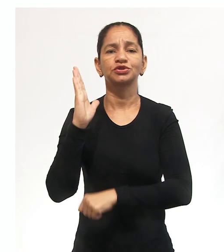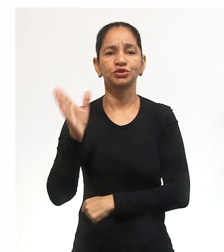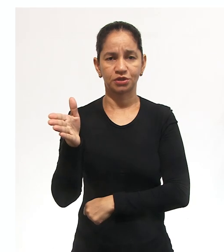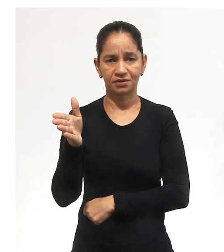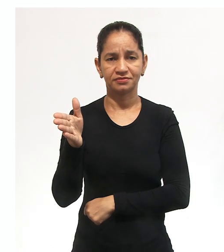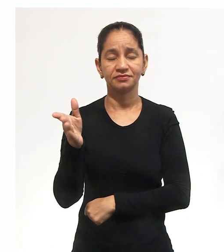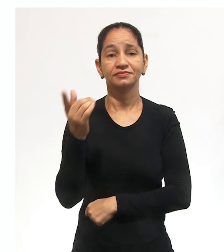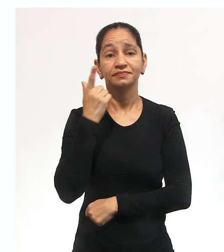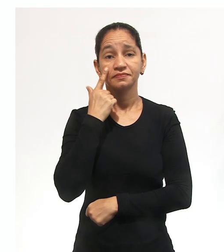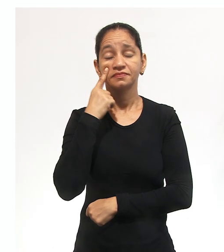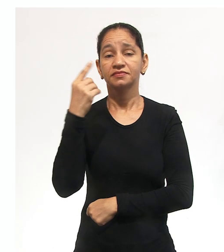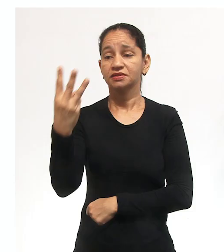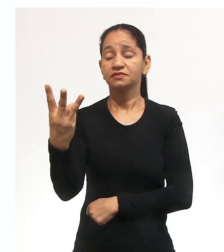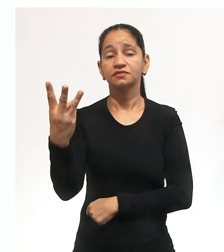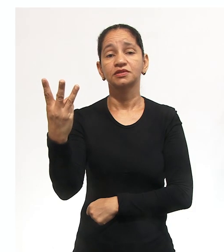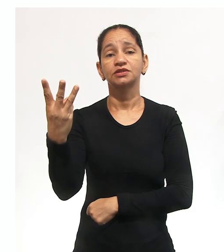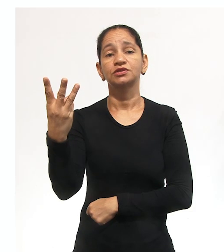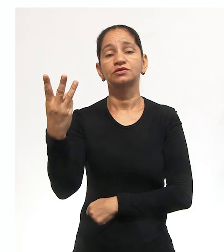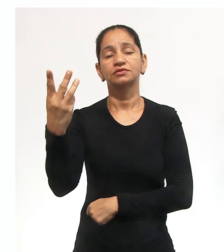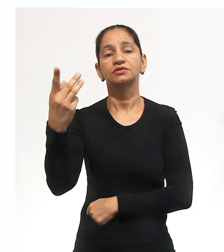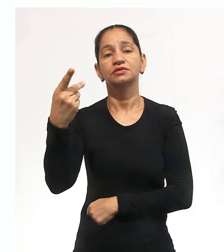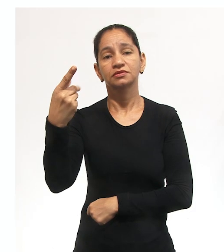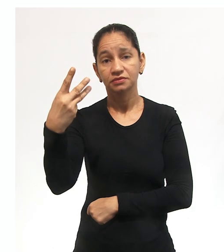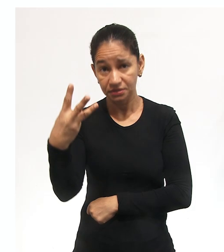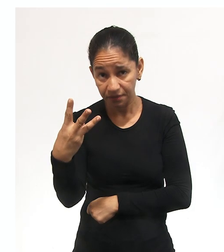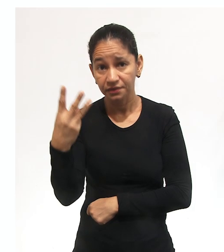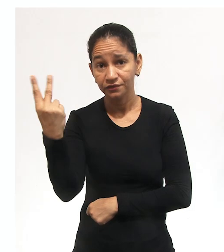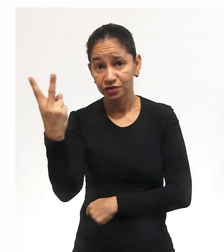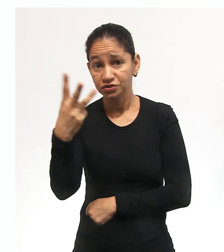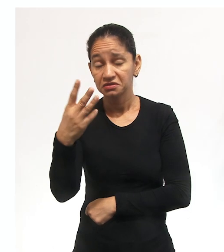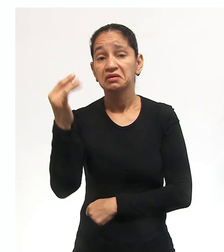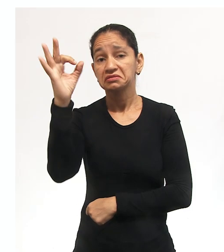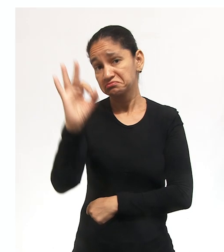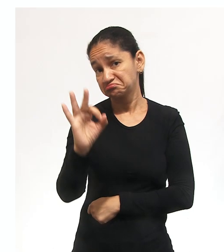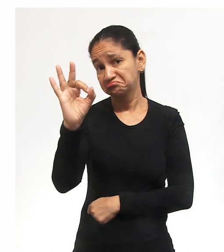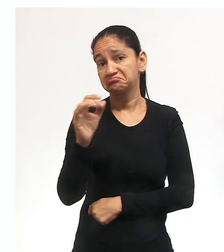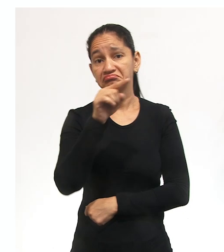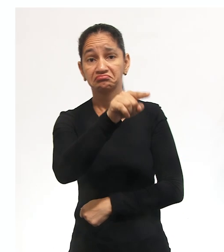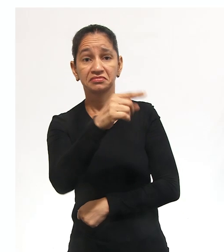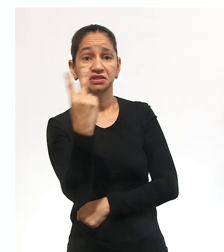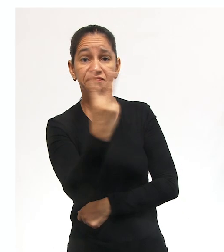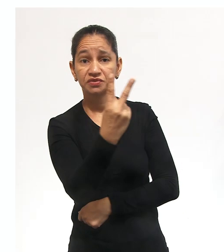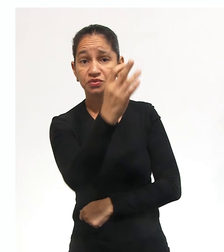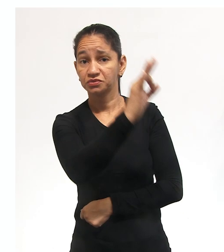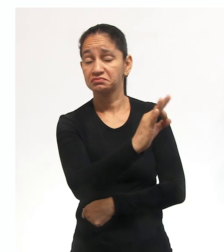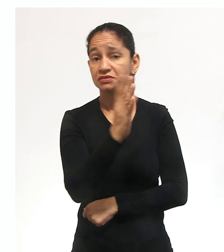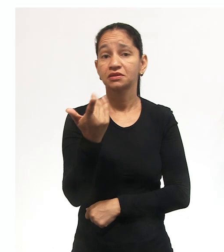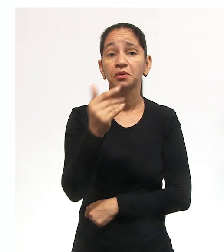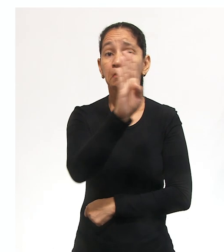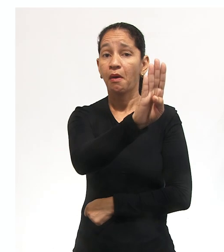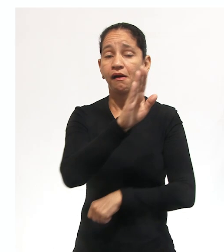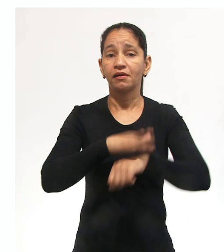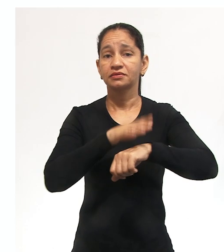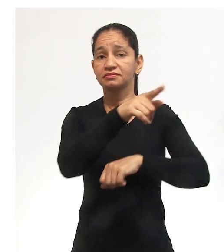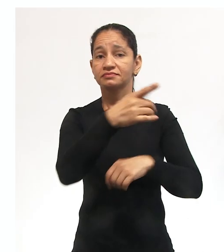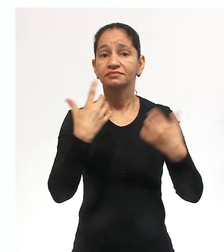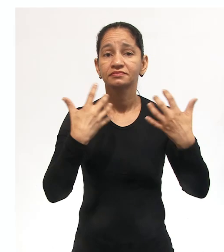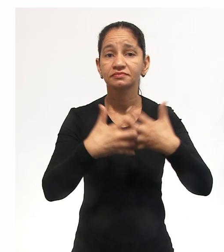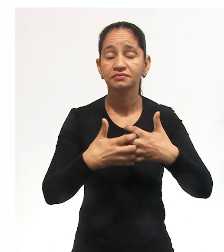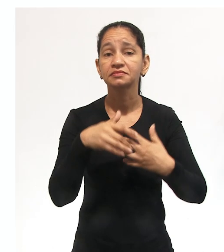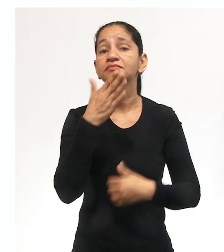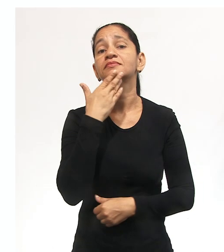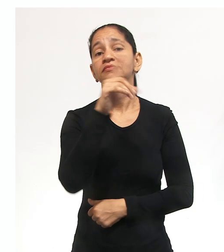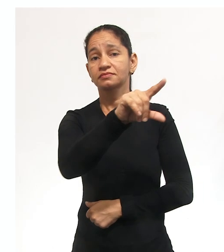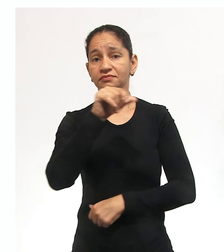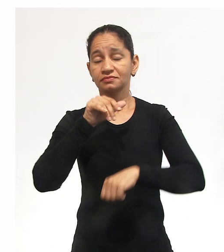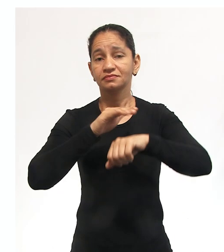anual, né? A gente vai ter 23,87%. Ou seja, compensa mais, é melhor eu financiar o maquinário no banco